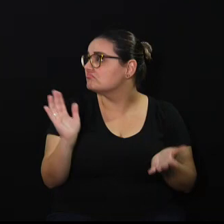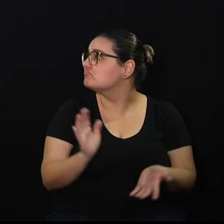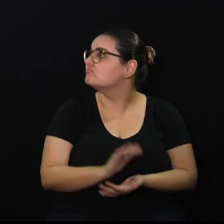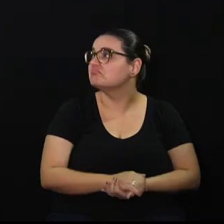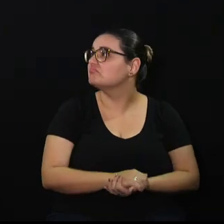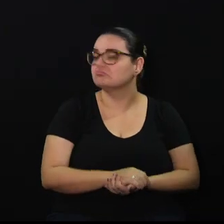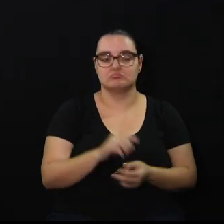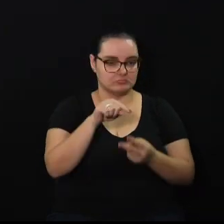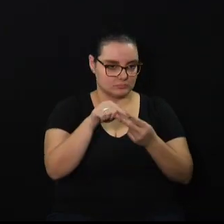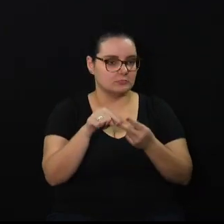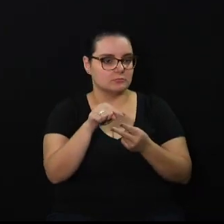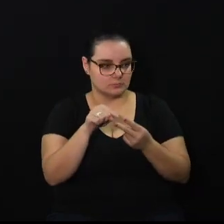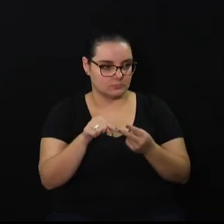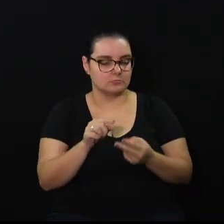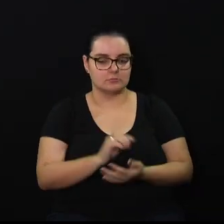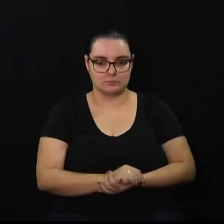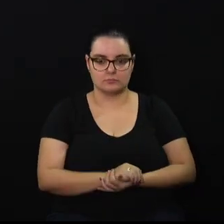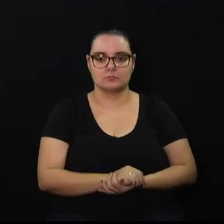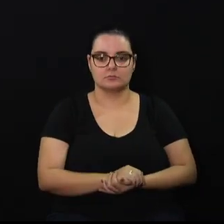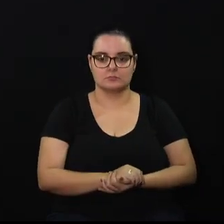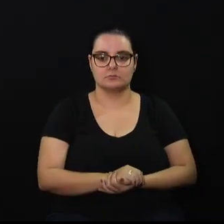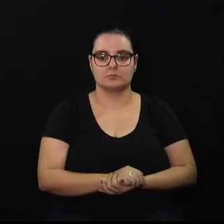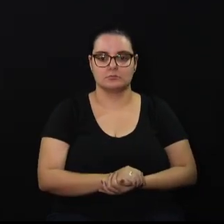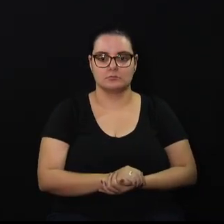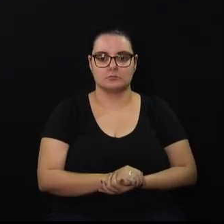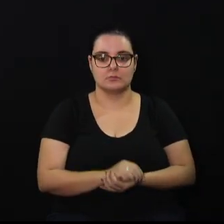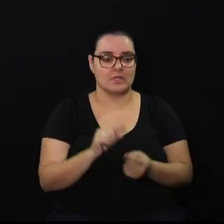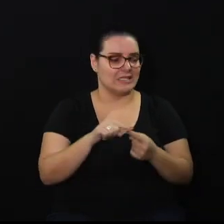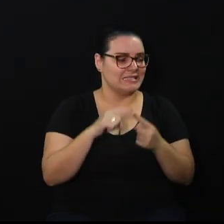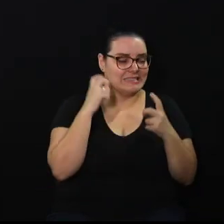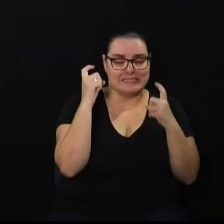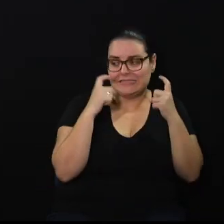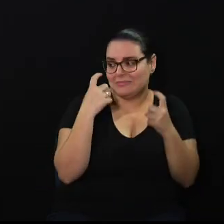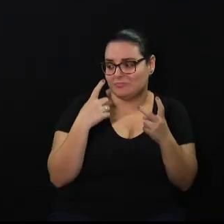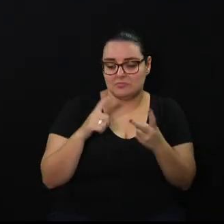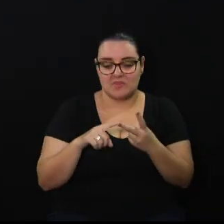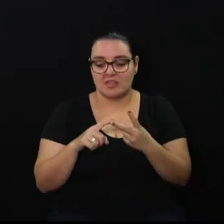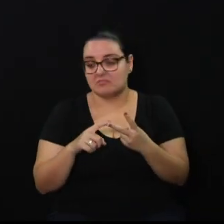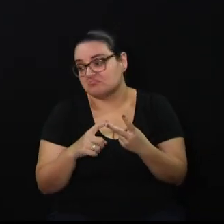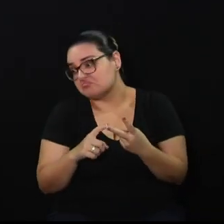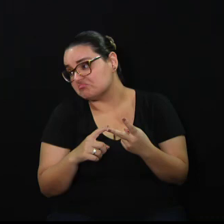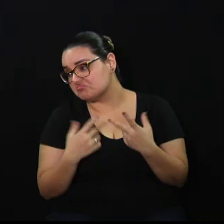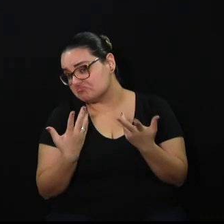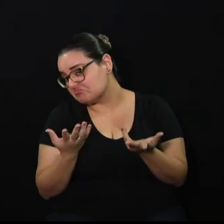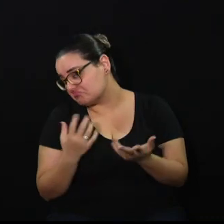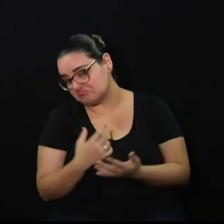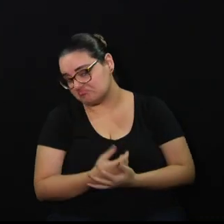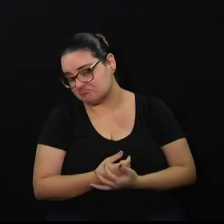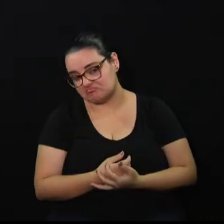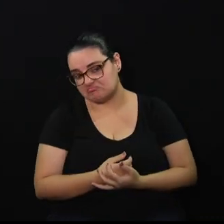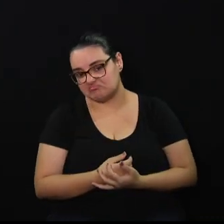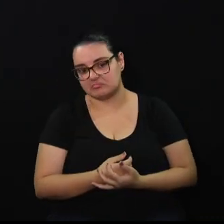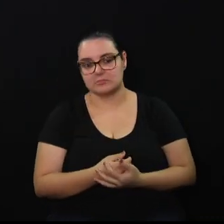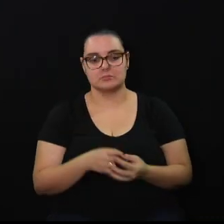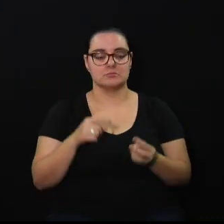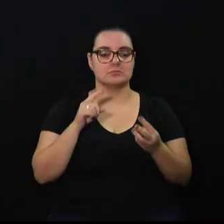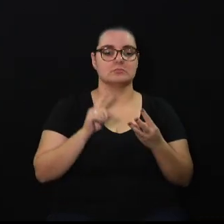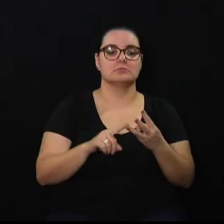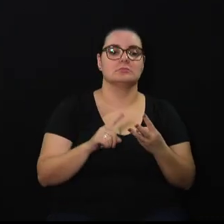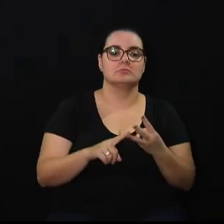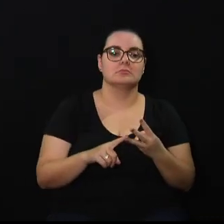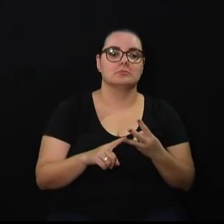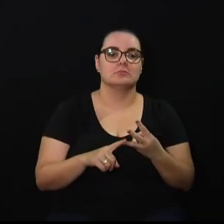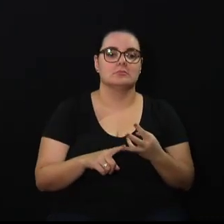esses dois lados dentro do autismo tanto um como o outro pode se apresentar e comportamentos negativos